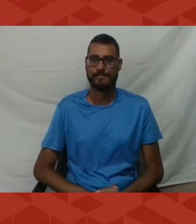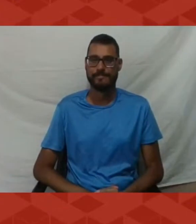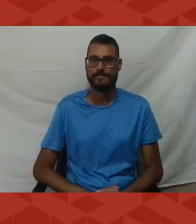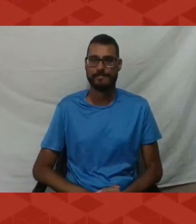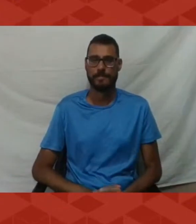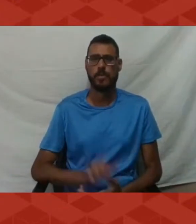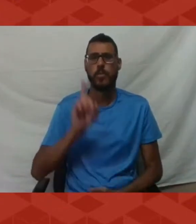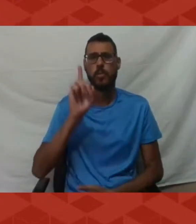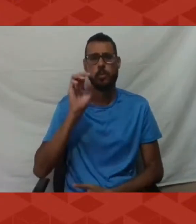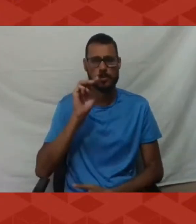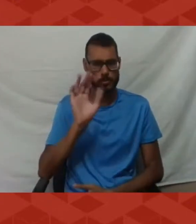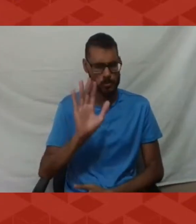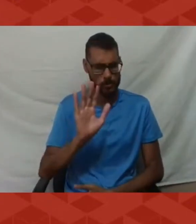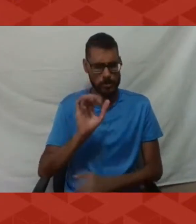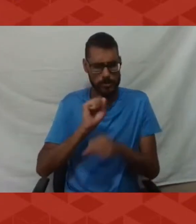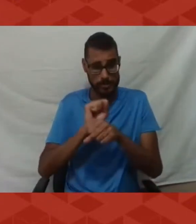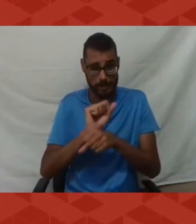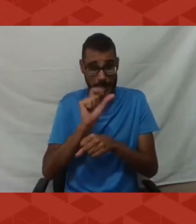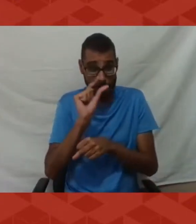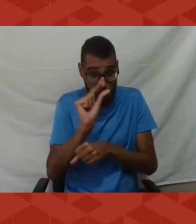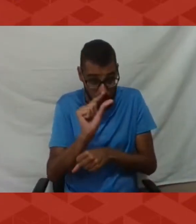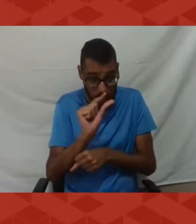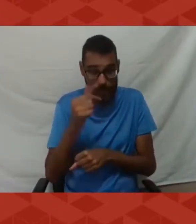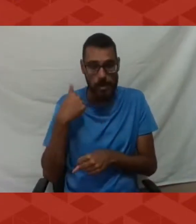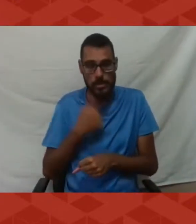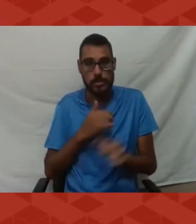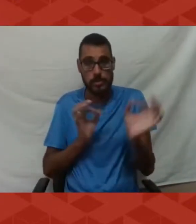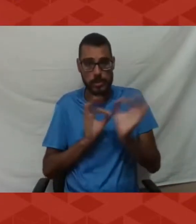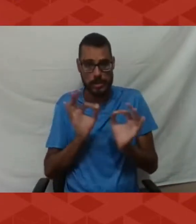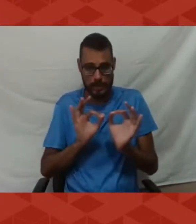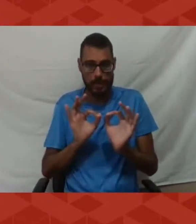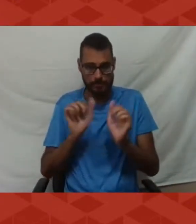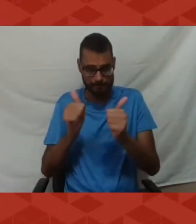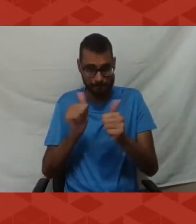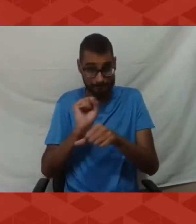Um minutinho para a gente se organizar. Não saiam daí.